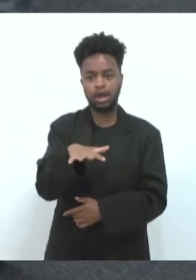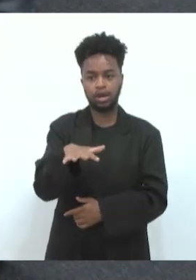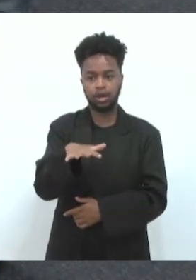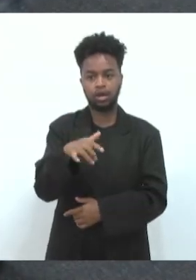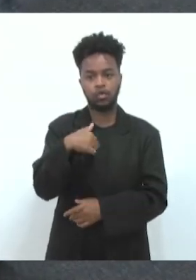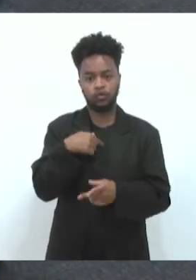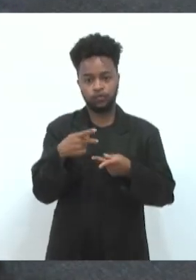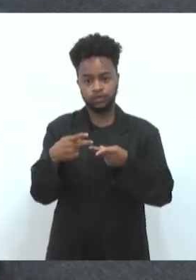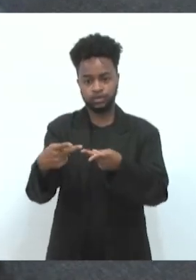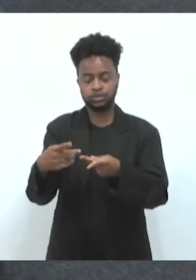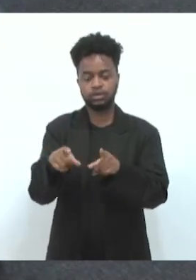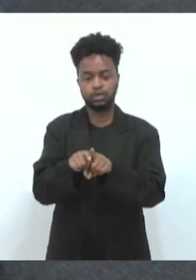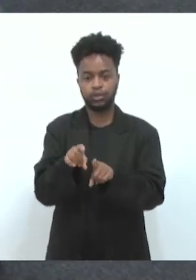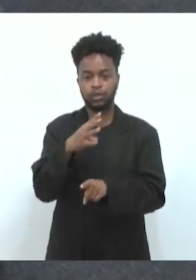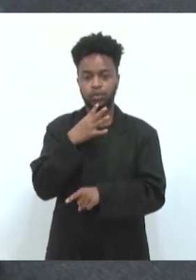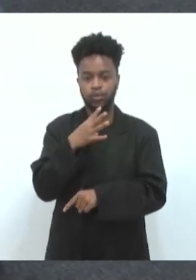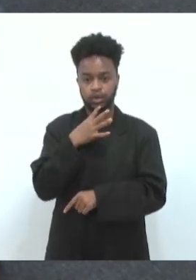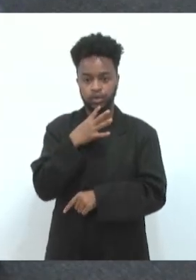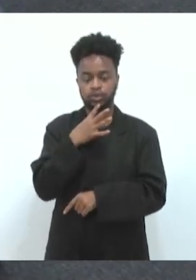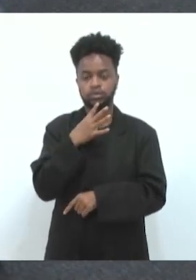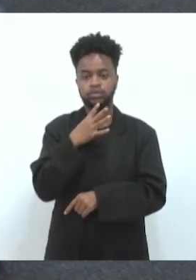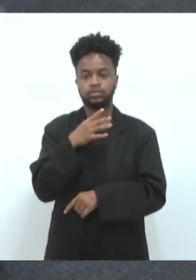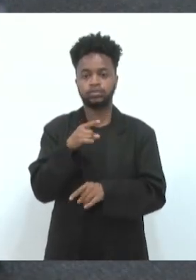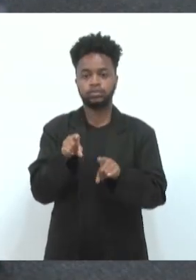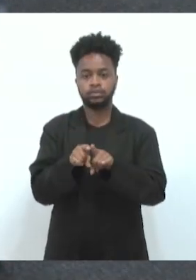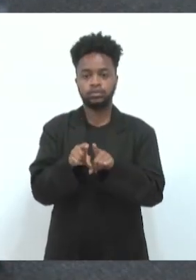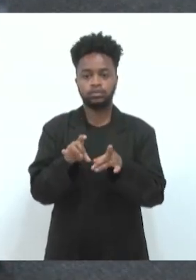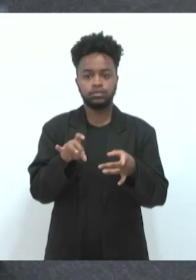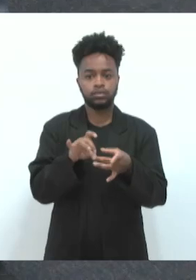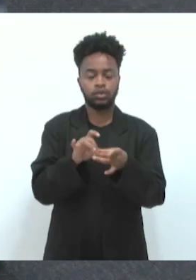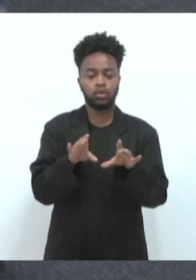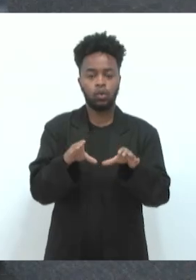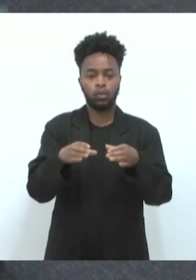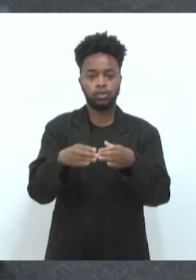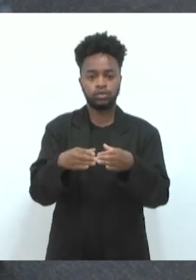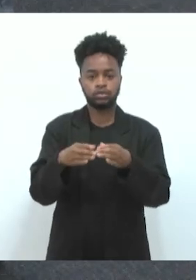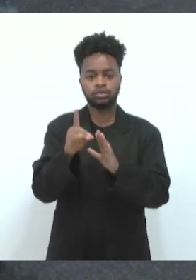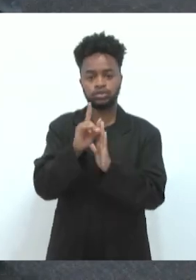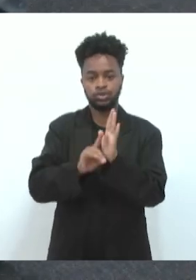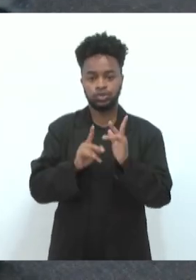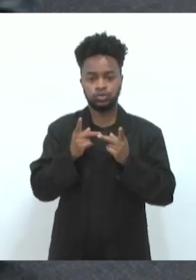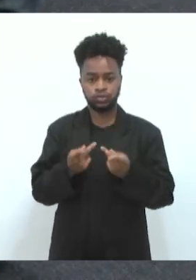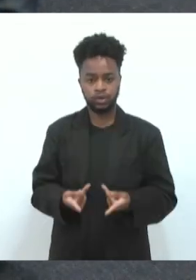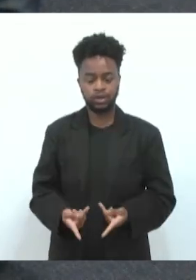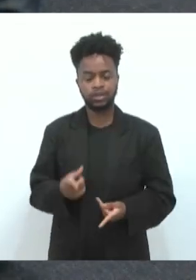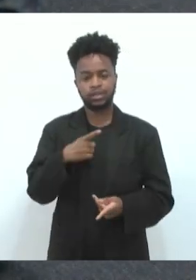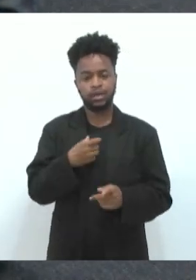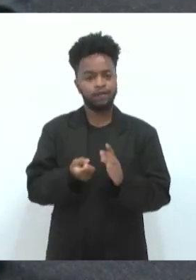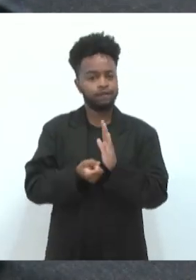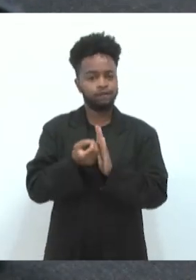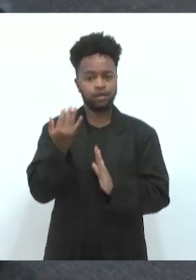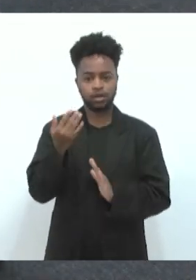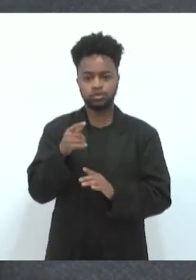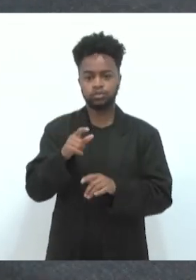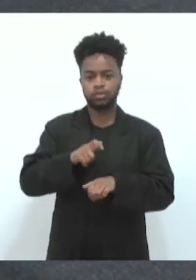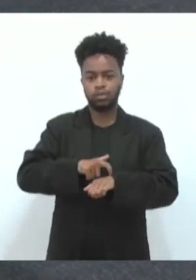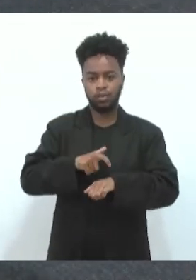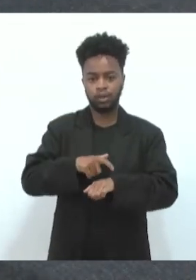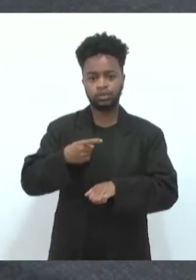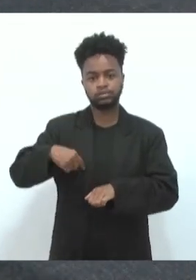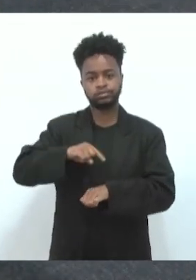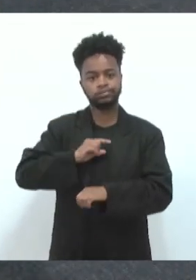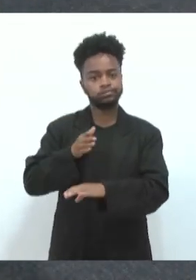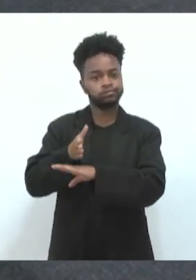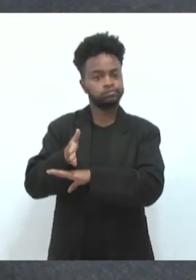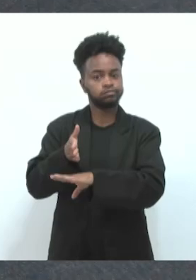visito e conheço bem pelo nosso mandato, pela Comissão de Direitos Humanos. Por diversas vezes, né, somos demandados